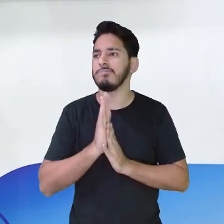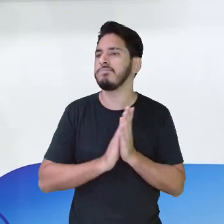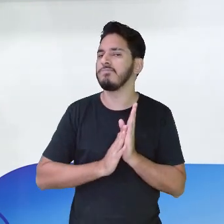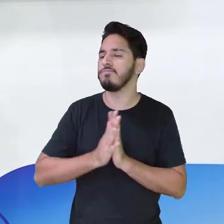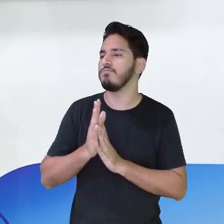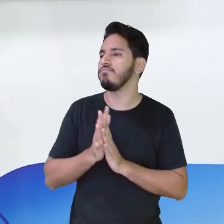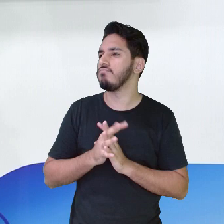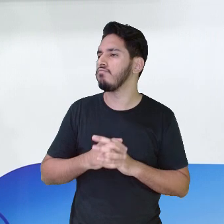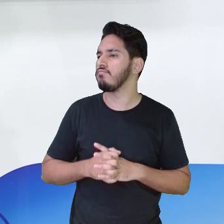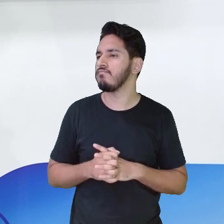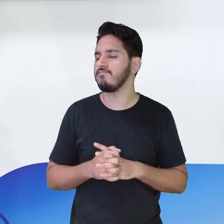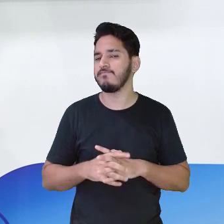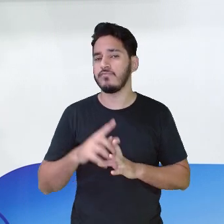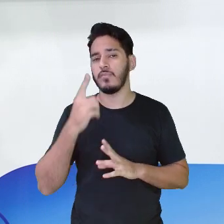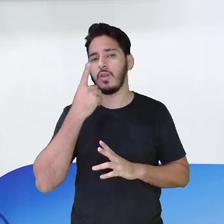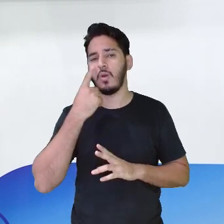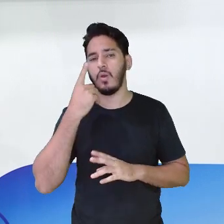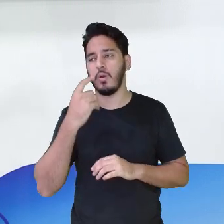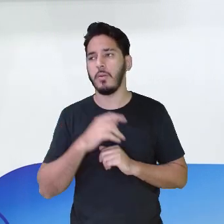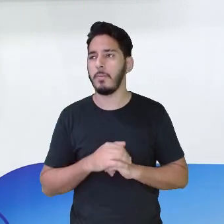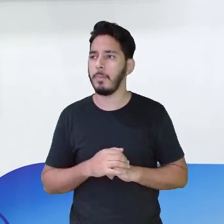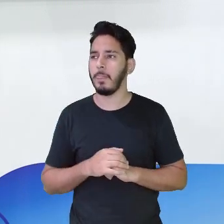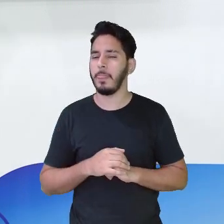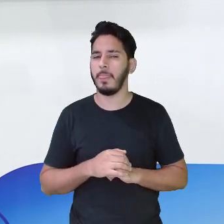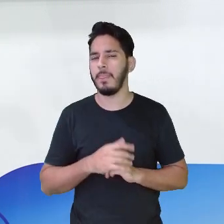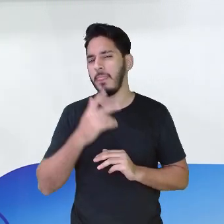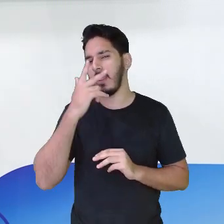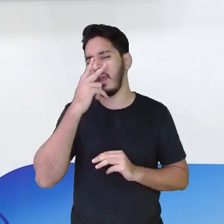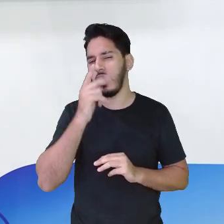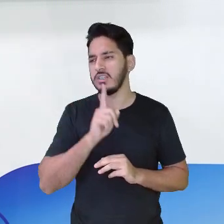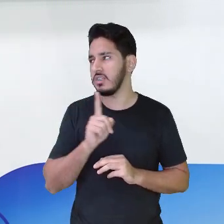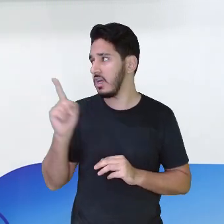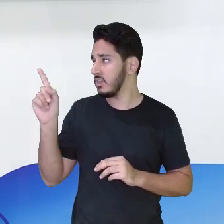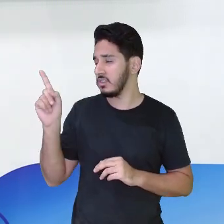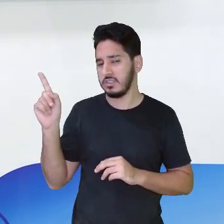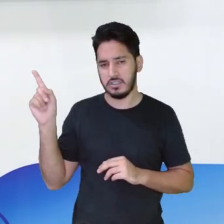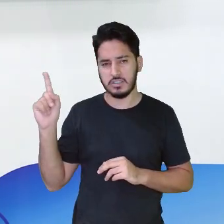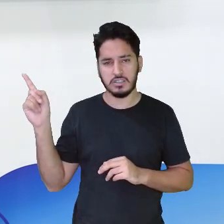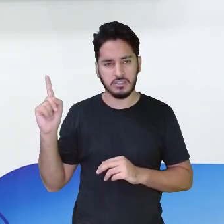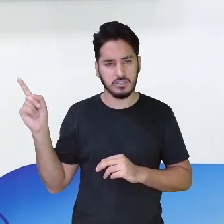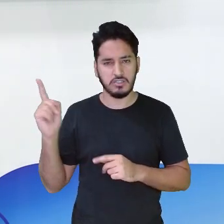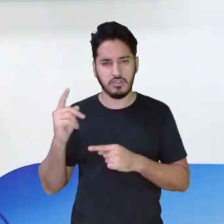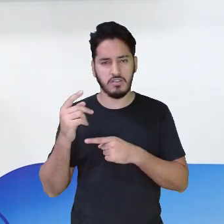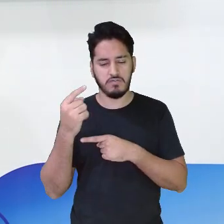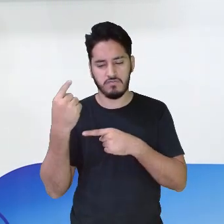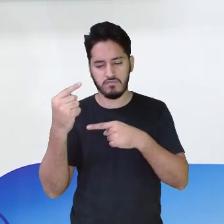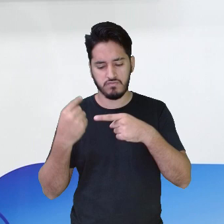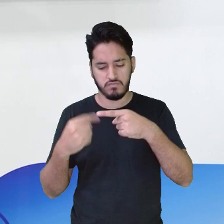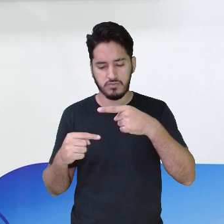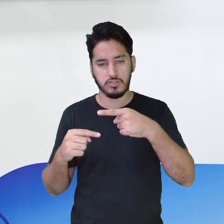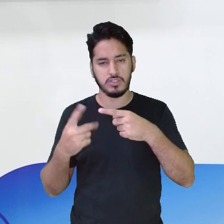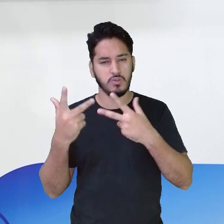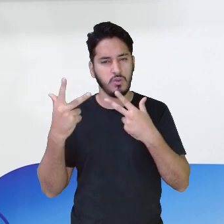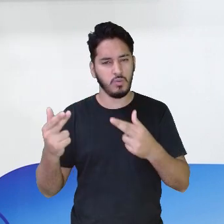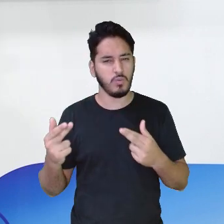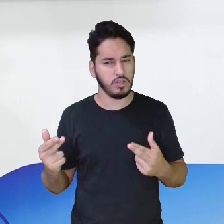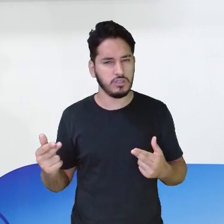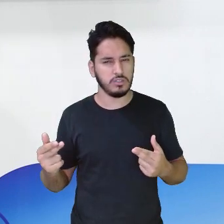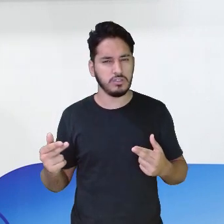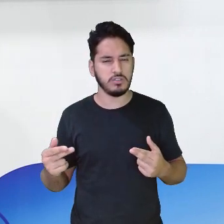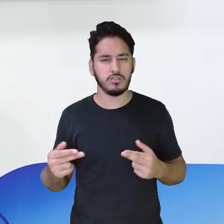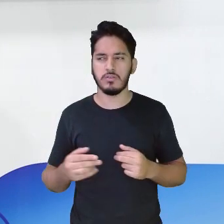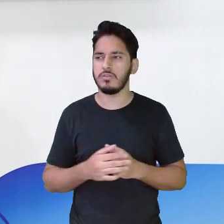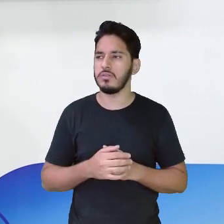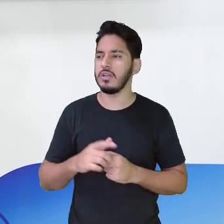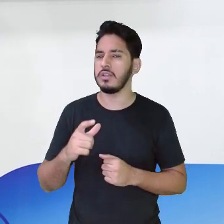equivalente? Presta atenção aqui. Vocês acham que essas frações, elas são semelhantes?